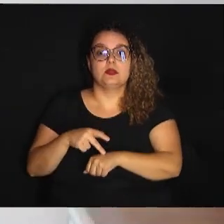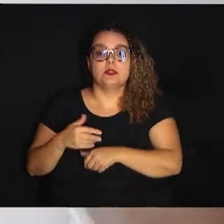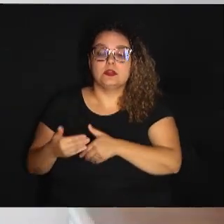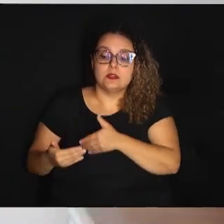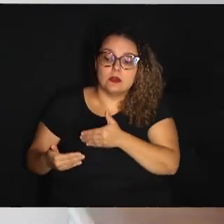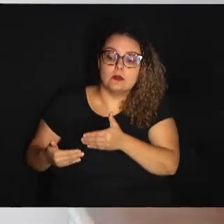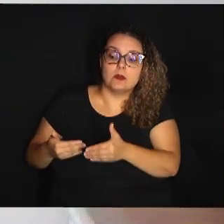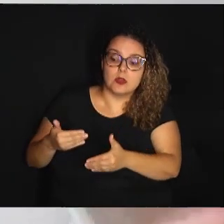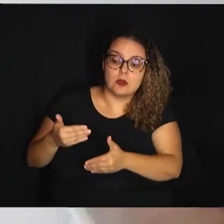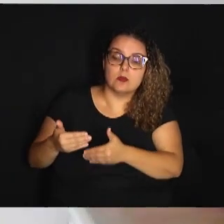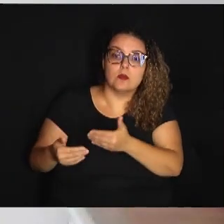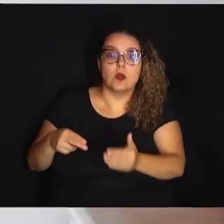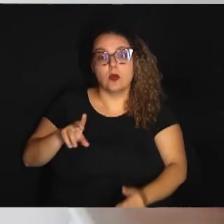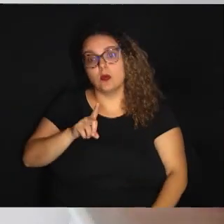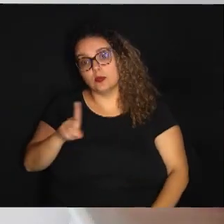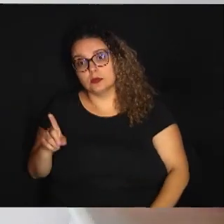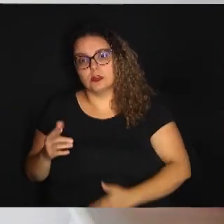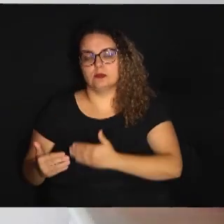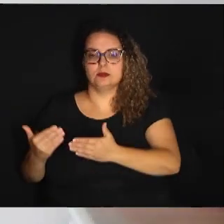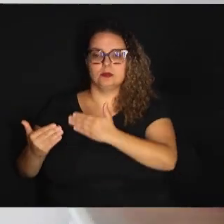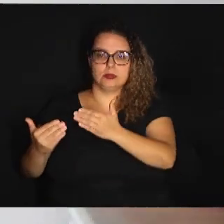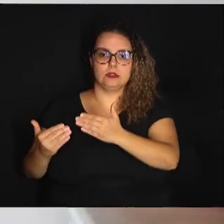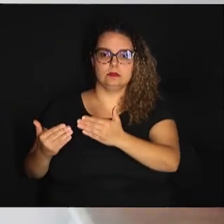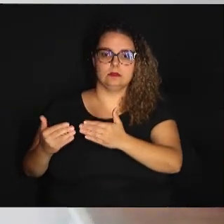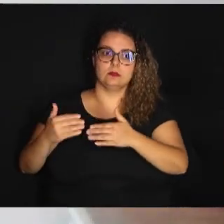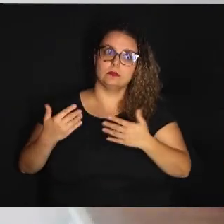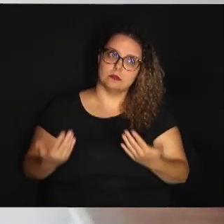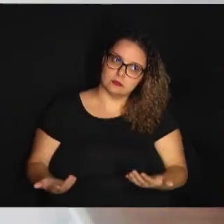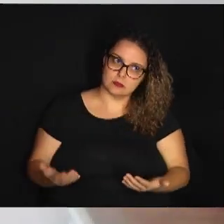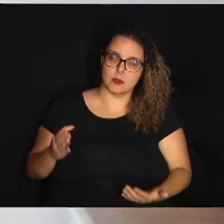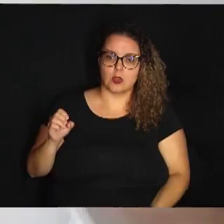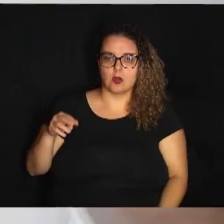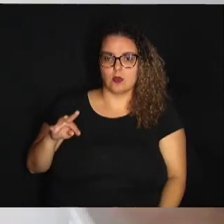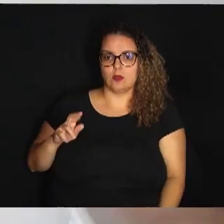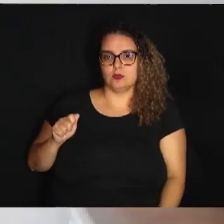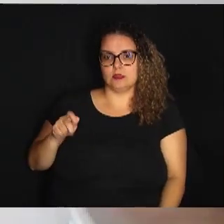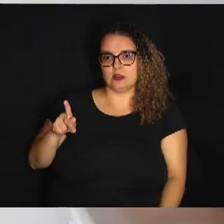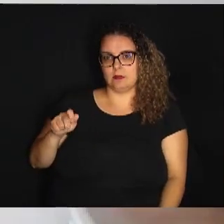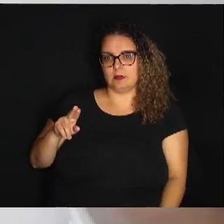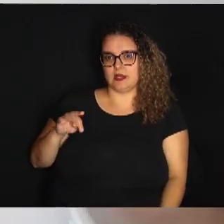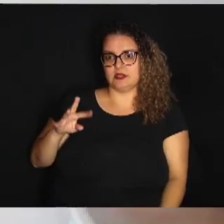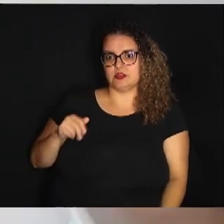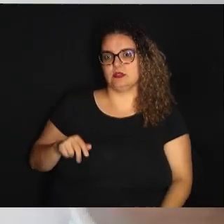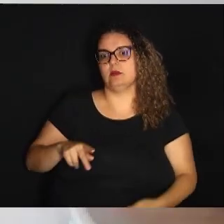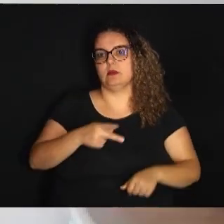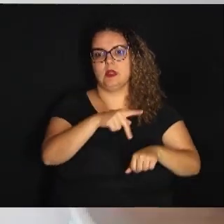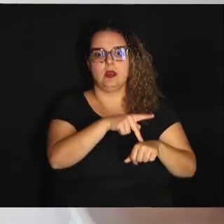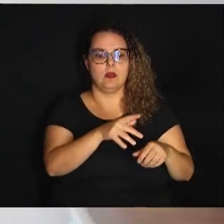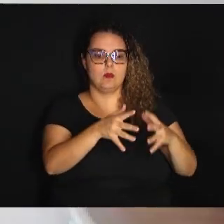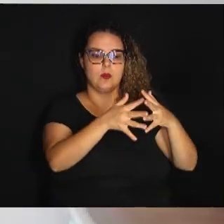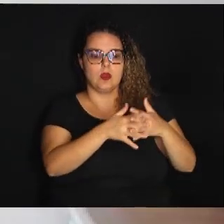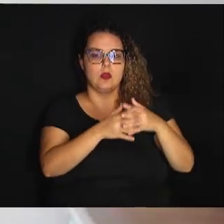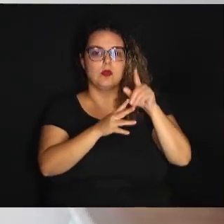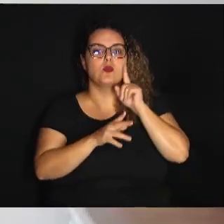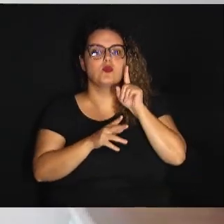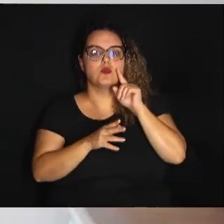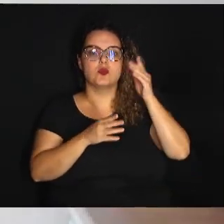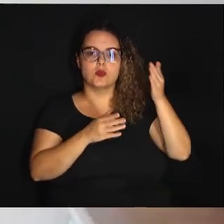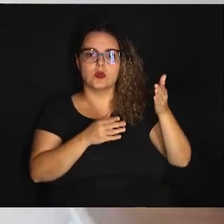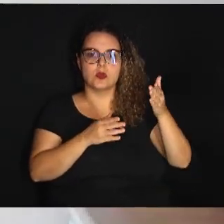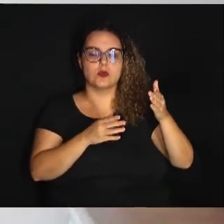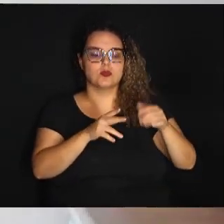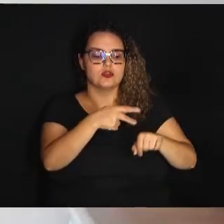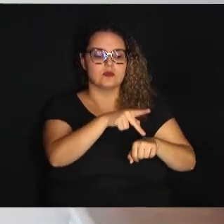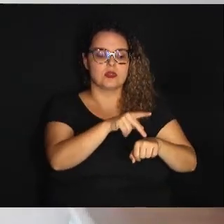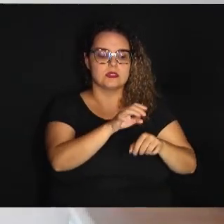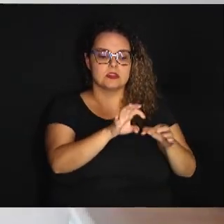em desenvolvimento ou não desenvolvidos. Em contrapartida, países como, né, Estados Unidos,